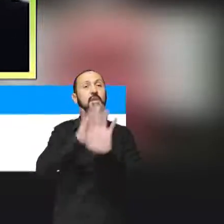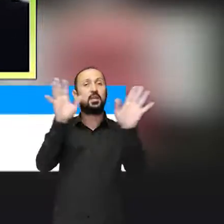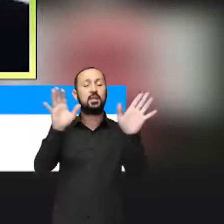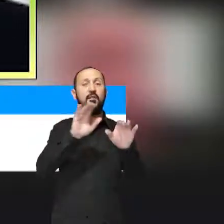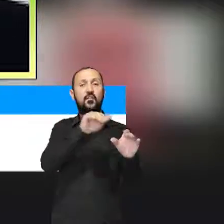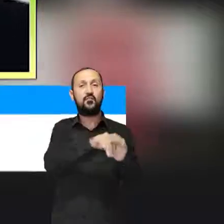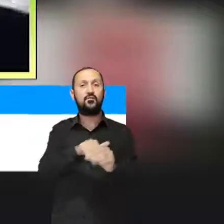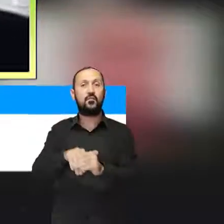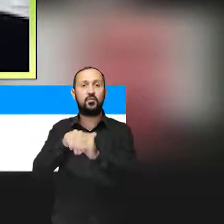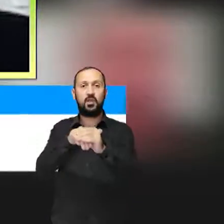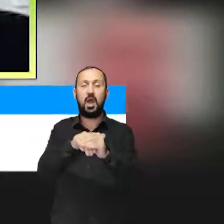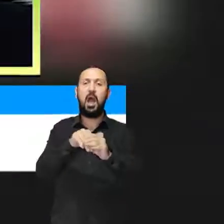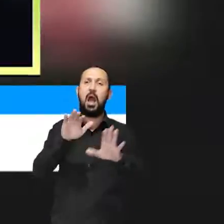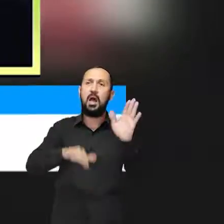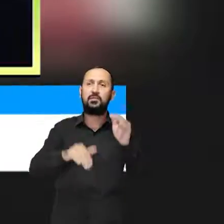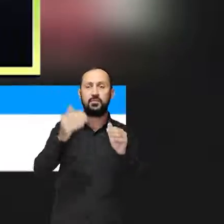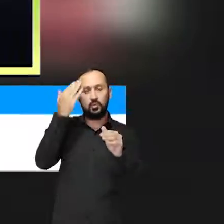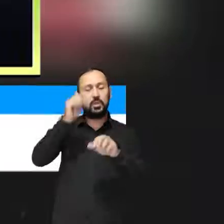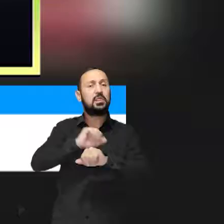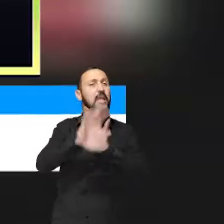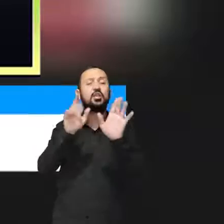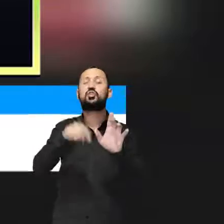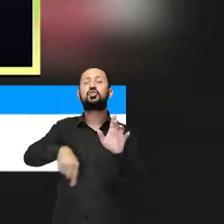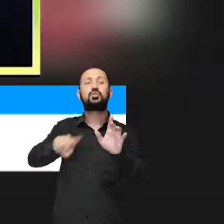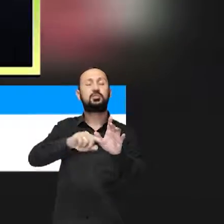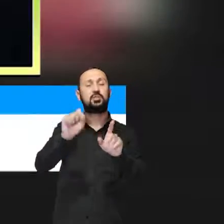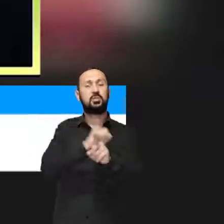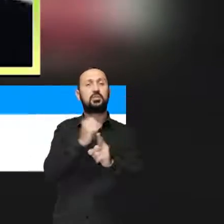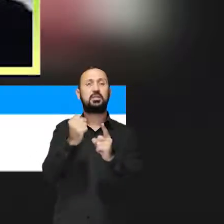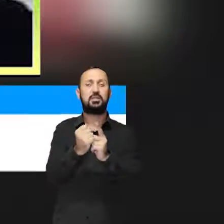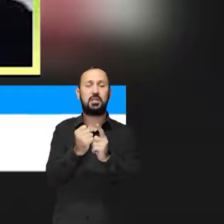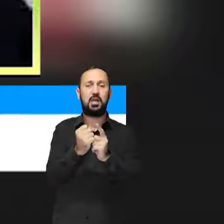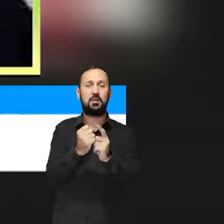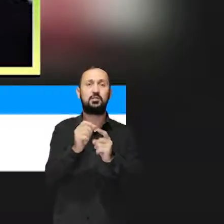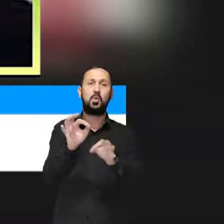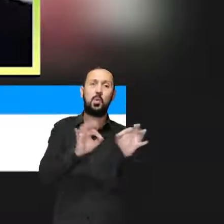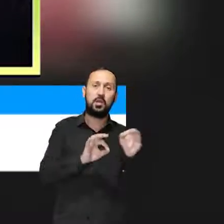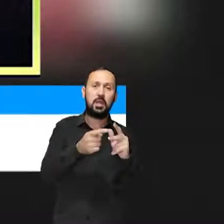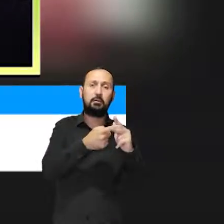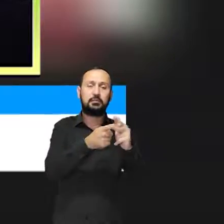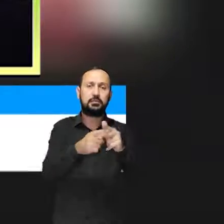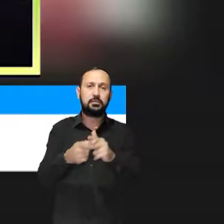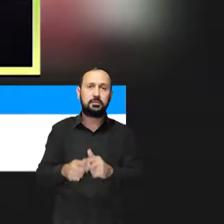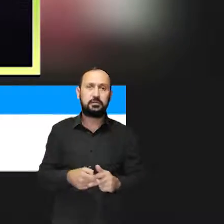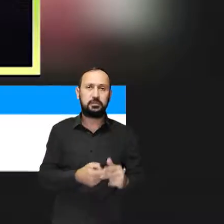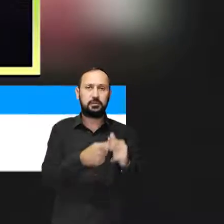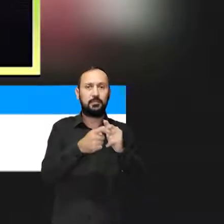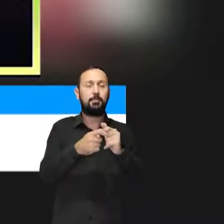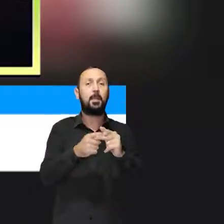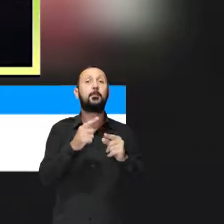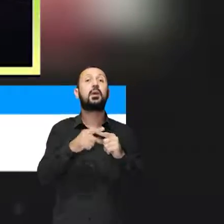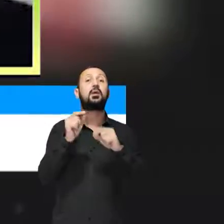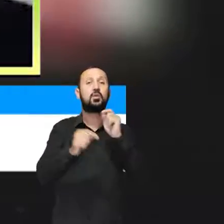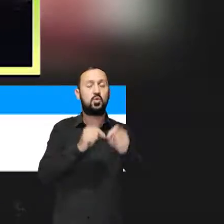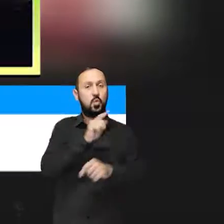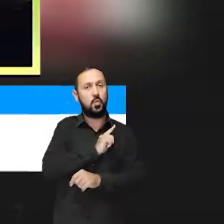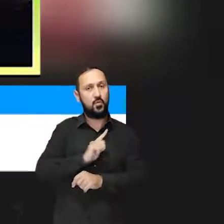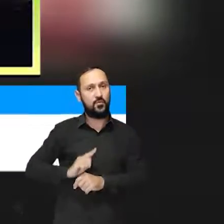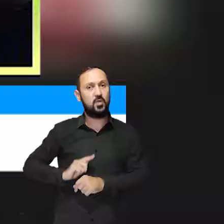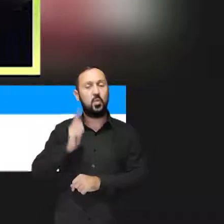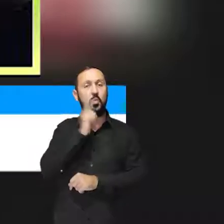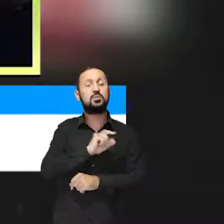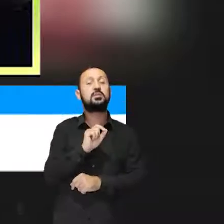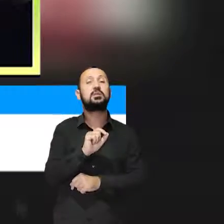de entender, de votar, às vezes não compreendida pela sociedade, de votar ajustes, de votar coisas para